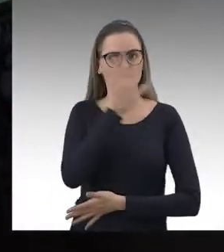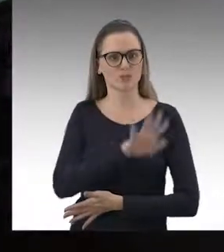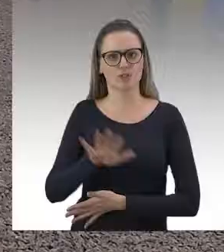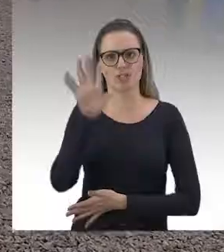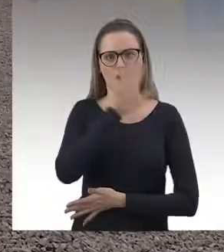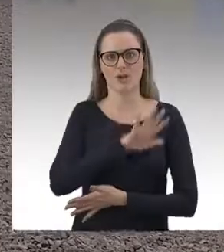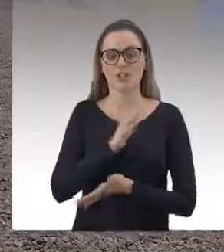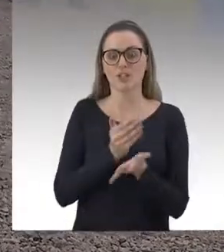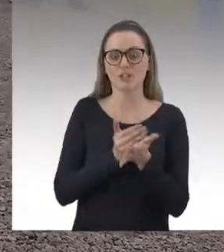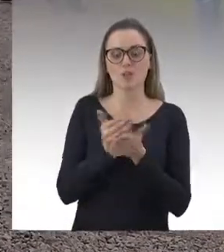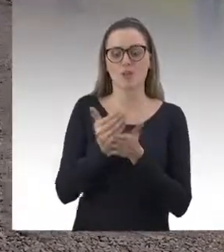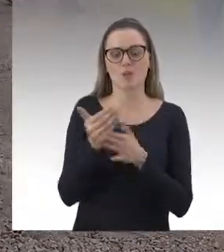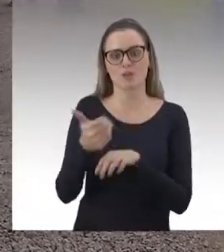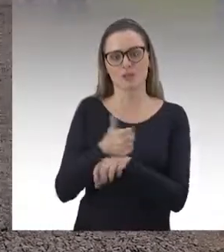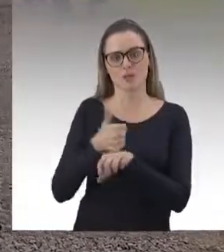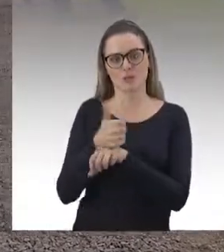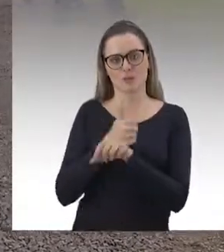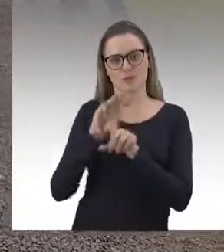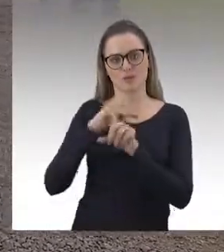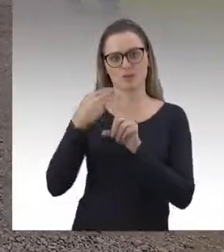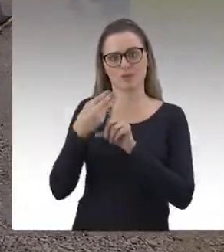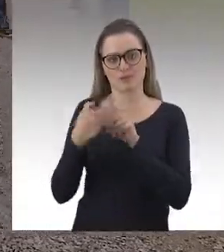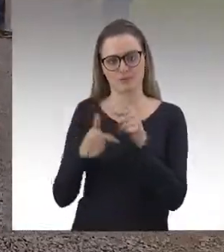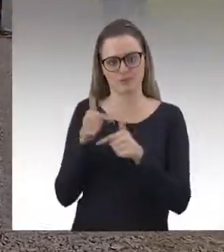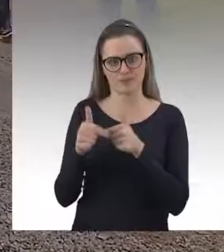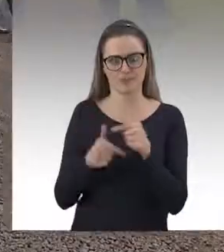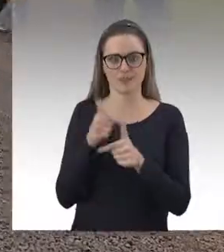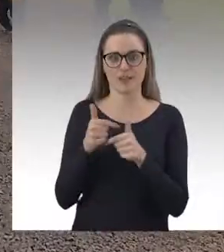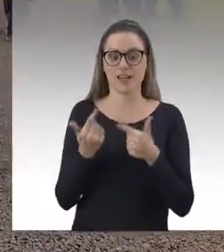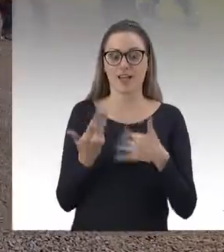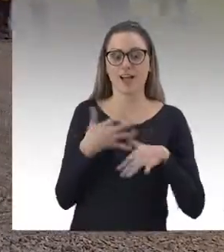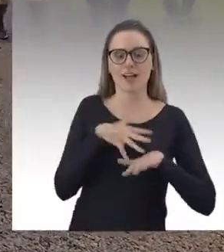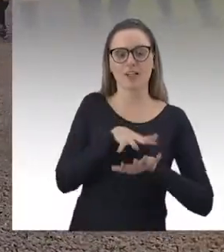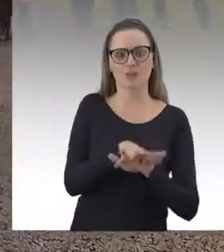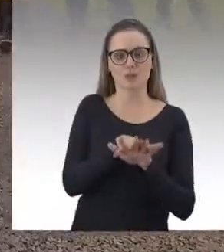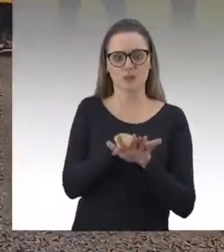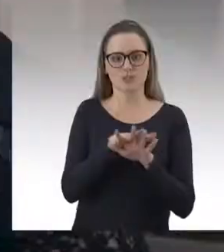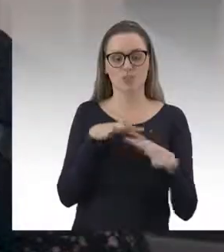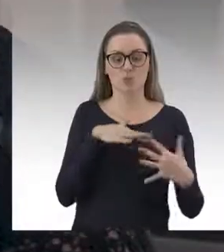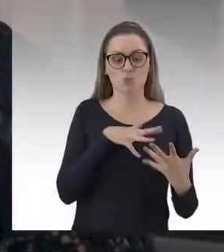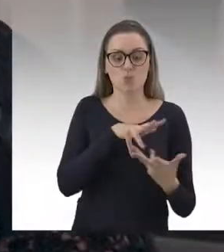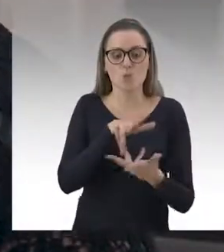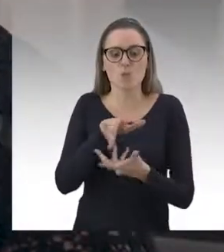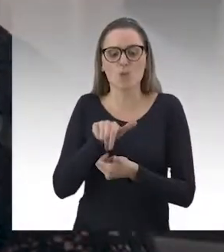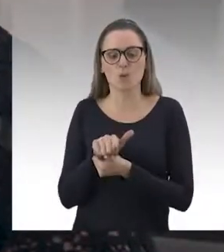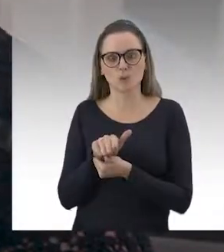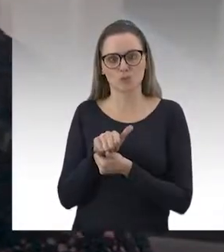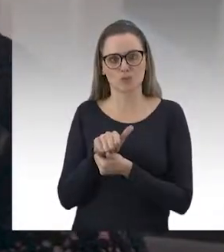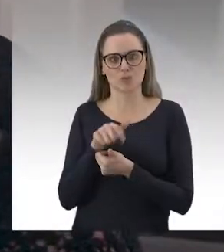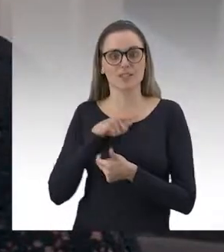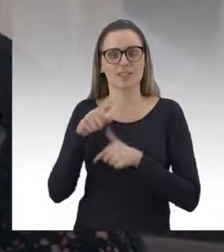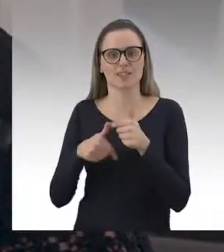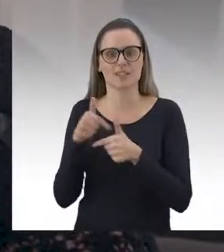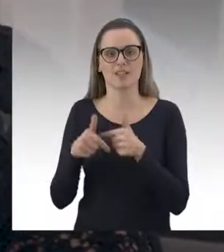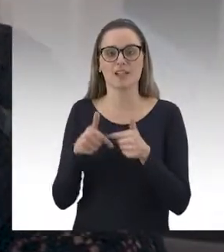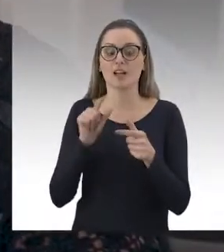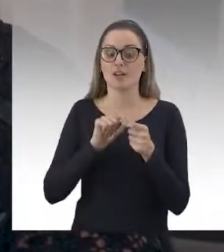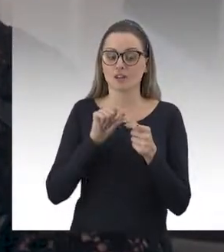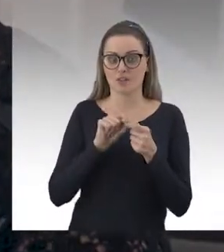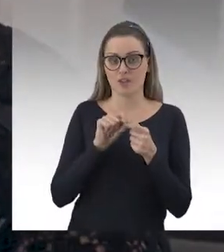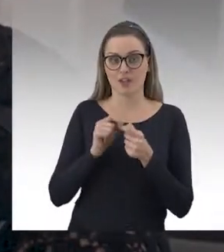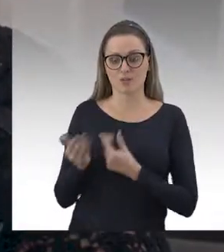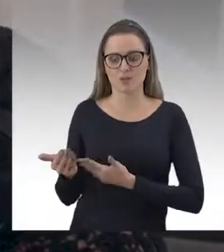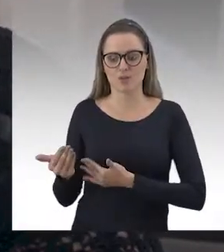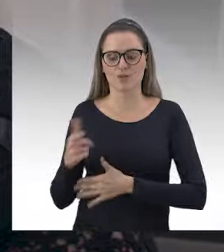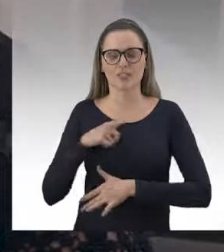da juventude para o mercado de trabalho, inserção no mundo do trabalho, porque qualifica